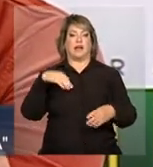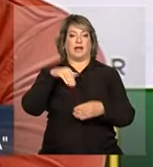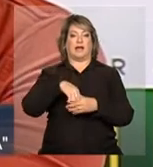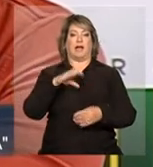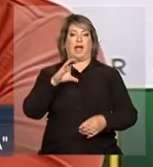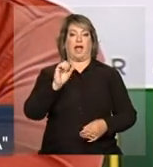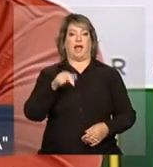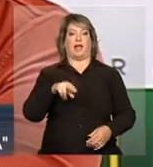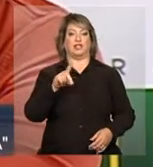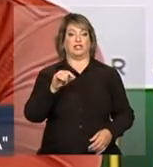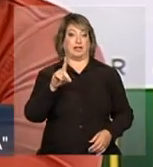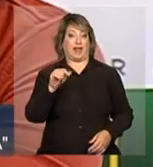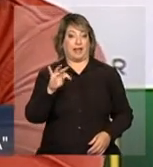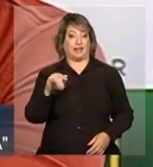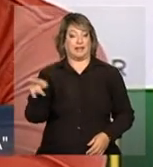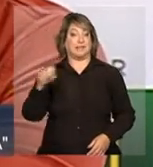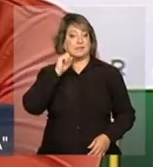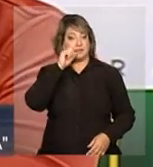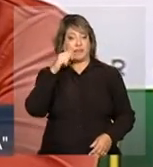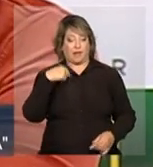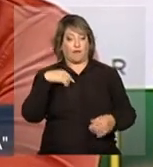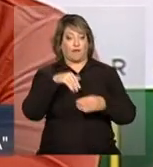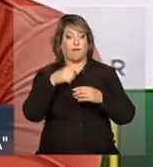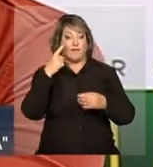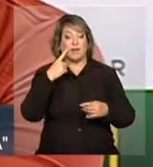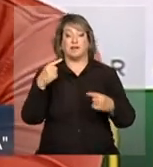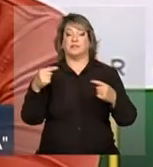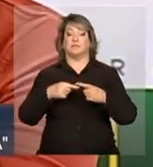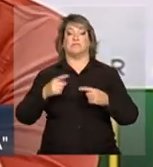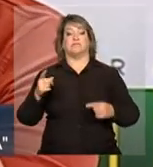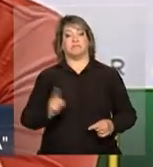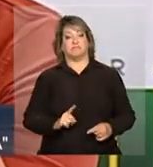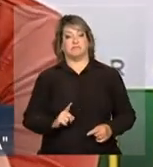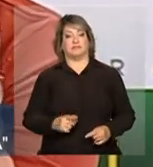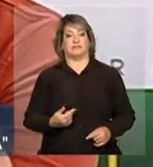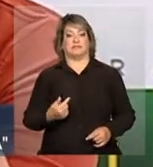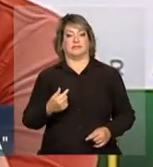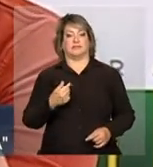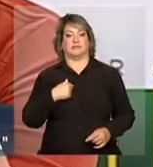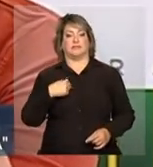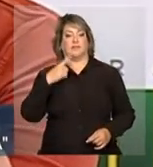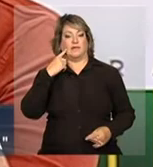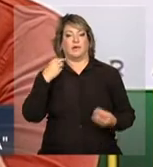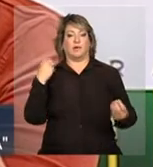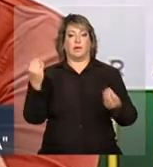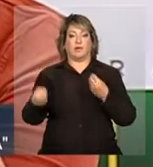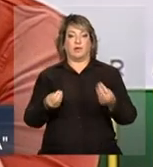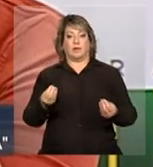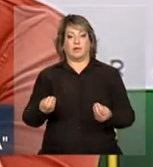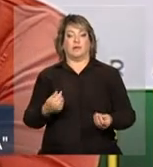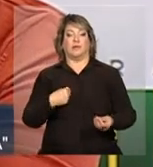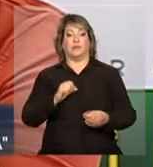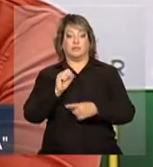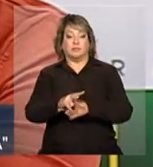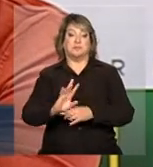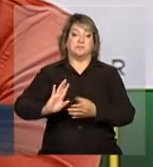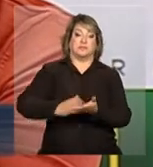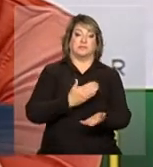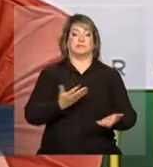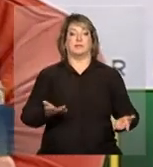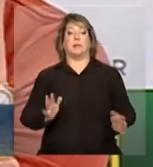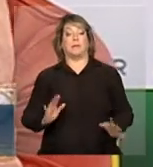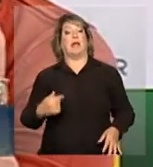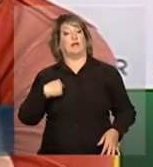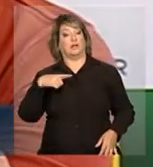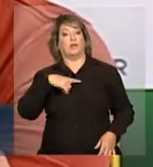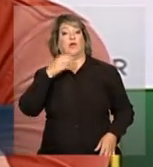pude ter oportunidade, não deu certo, eu dormi senadora e acordei fora, coisa de política, mas eu tive a oportunidade de